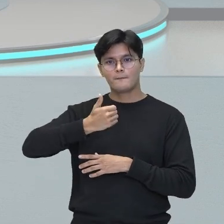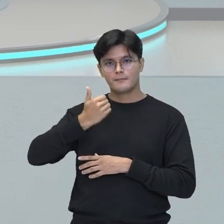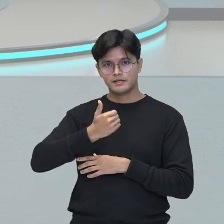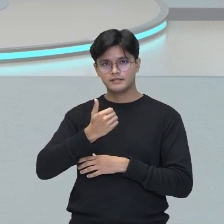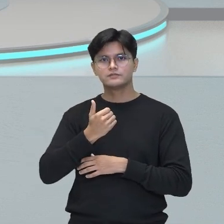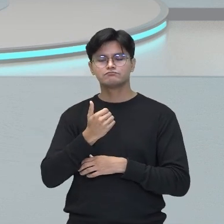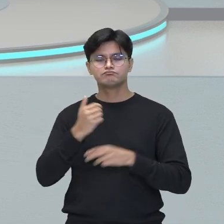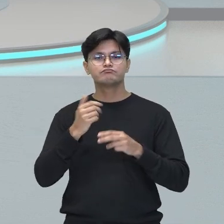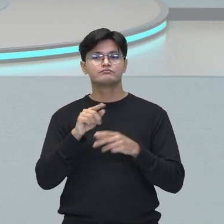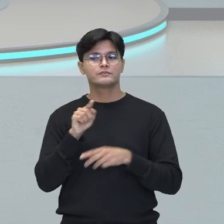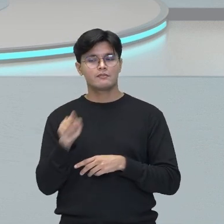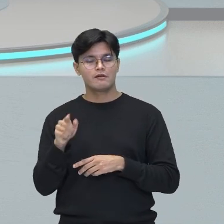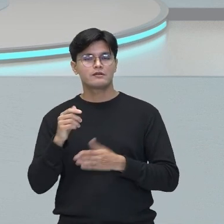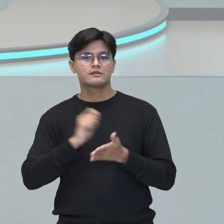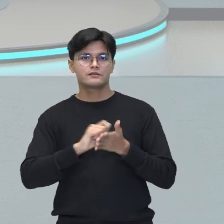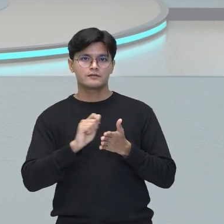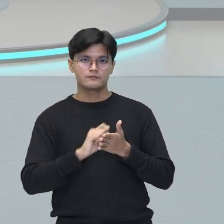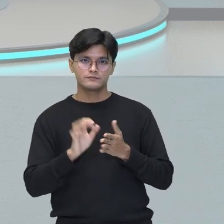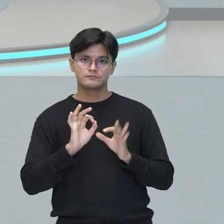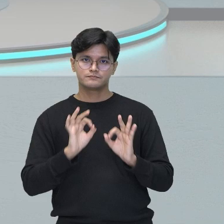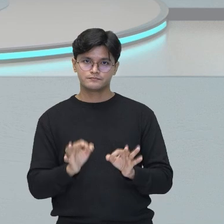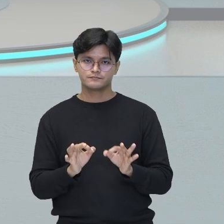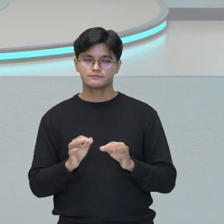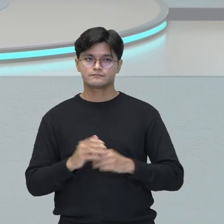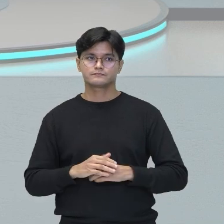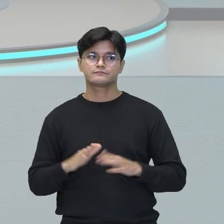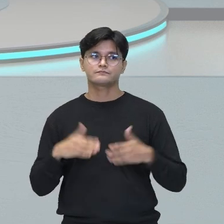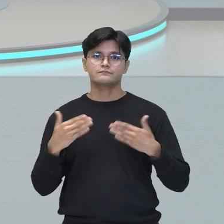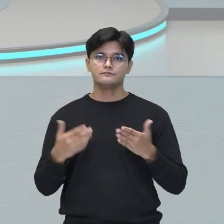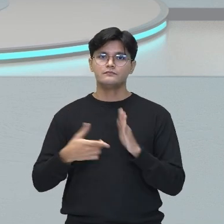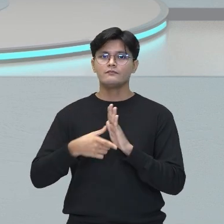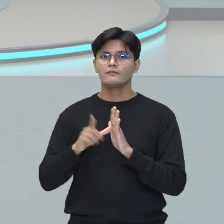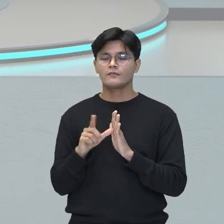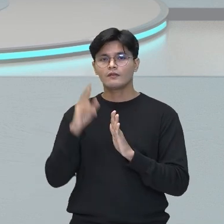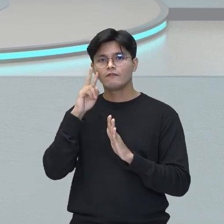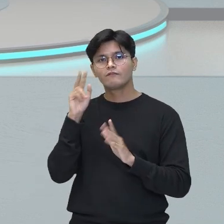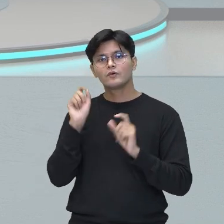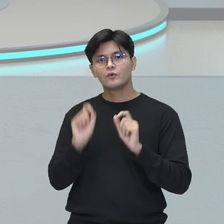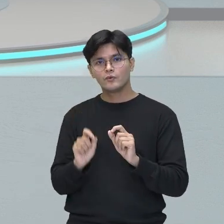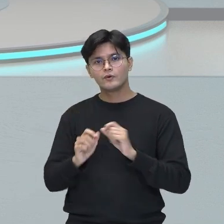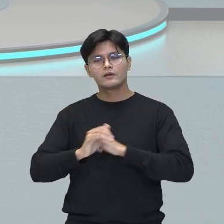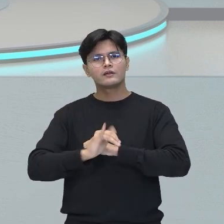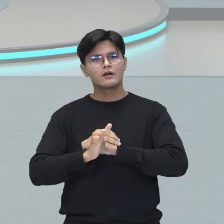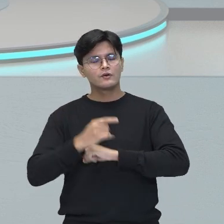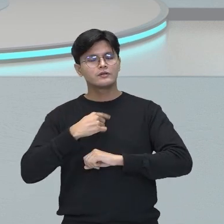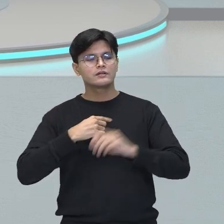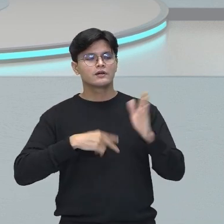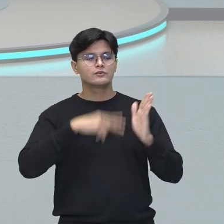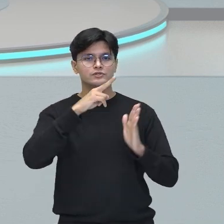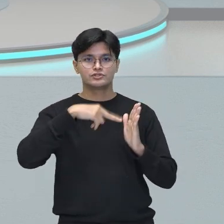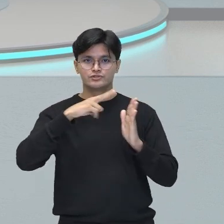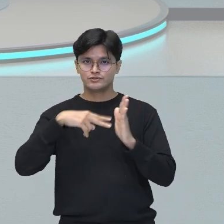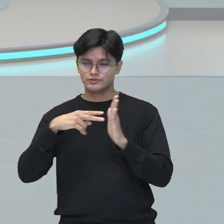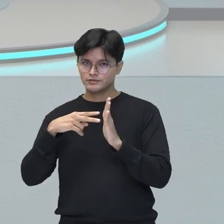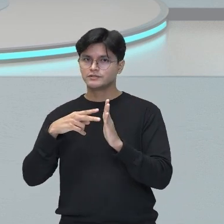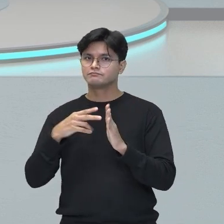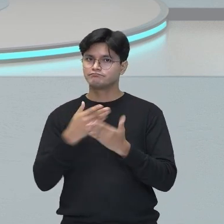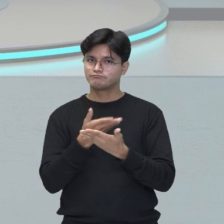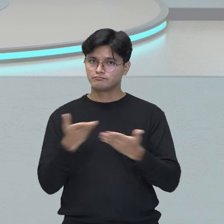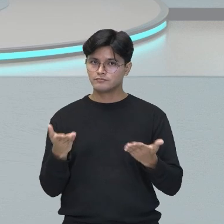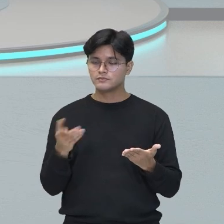sobre isto né então a gente viu lá na crônica que eu li para vocês né que ele narra